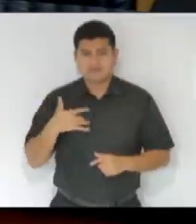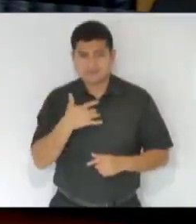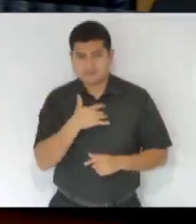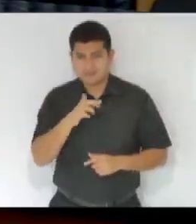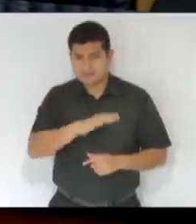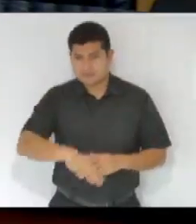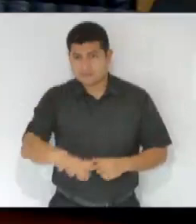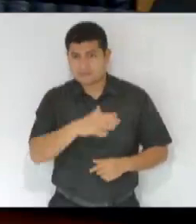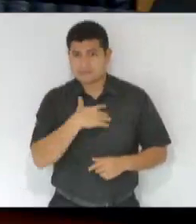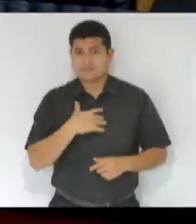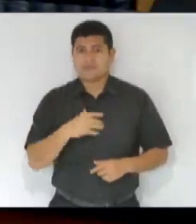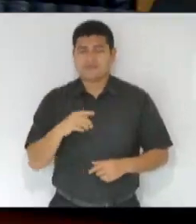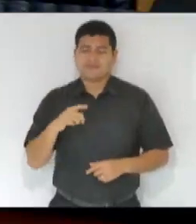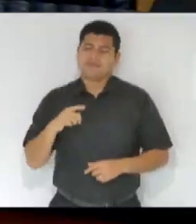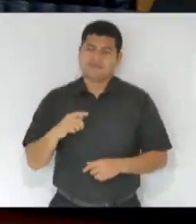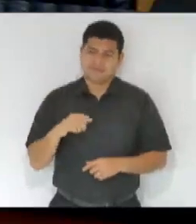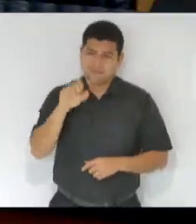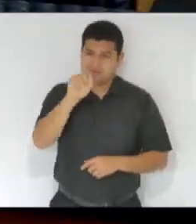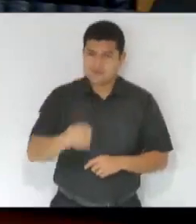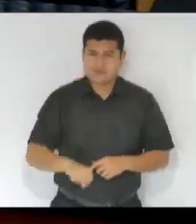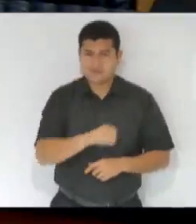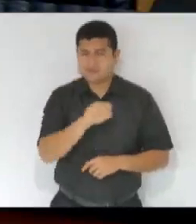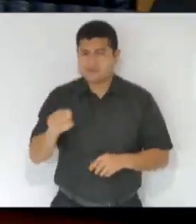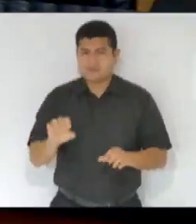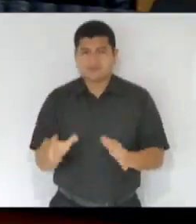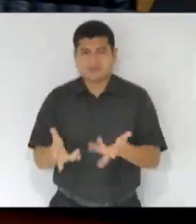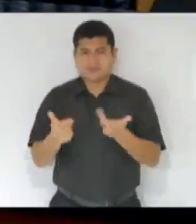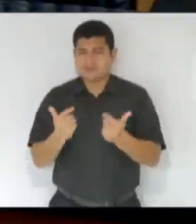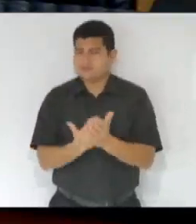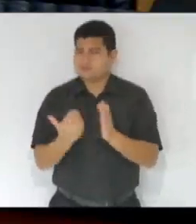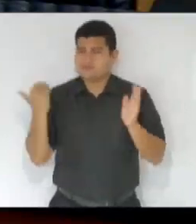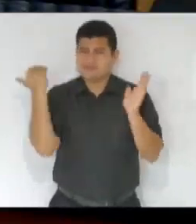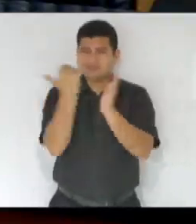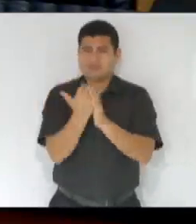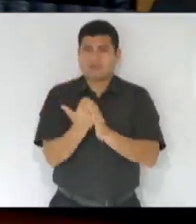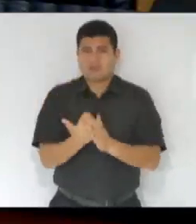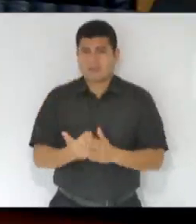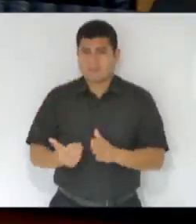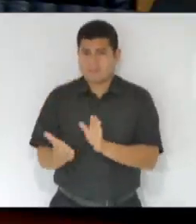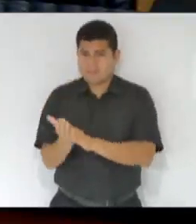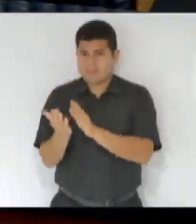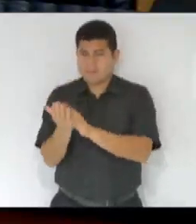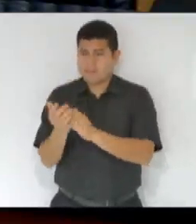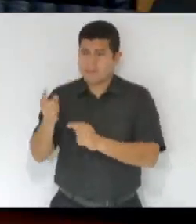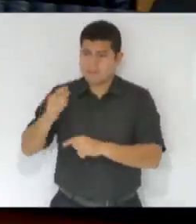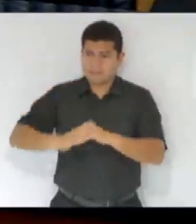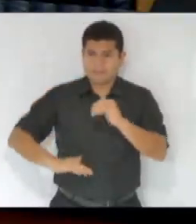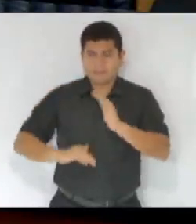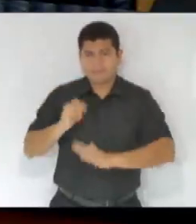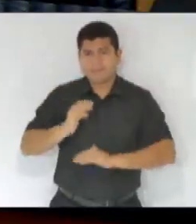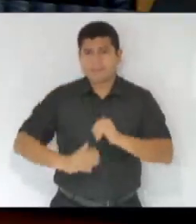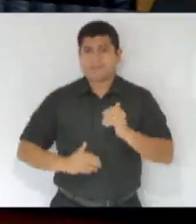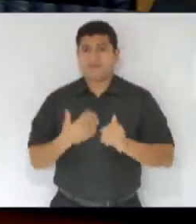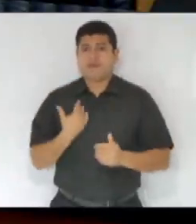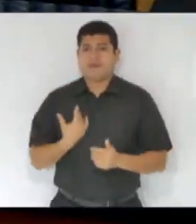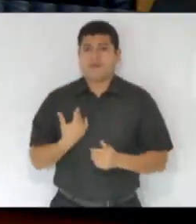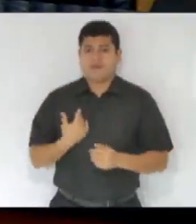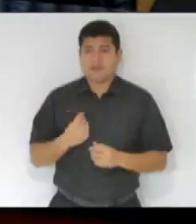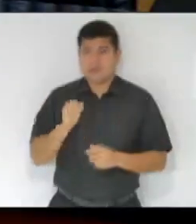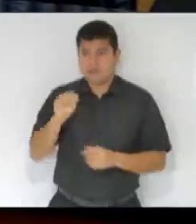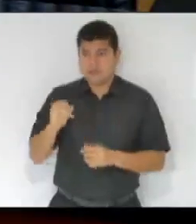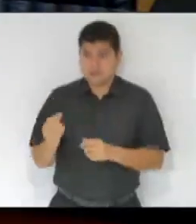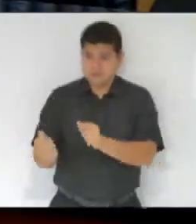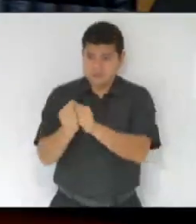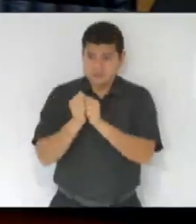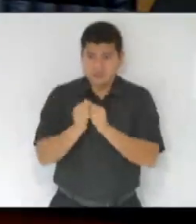gente teria um SUS muito mais eficiente. Parabéns, deputado, pela sua atuação. E, se puder nos acompanhar na audiência, Vossa